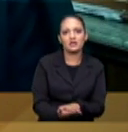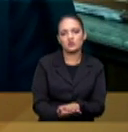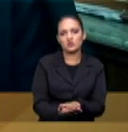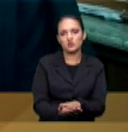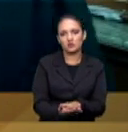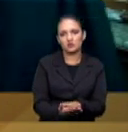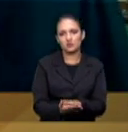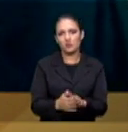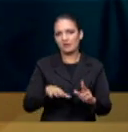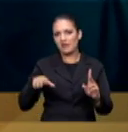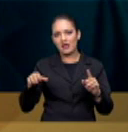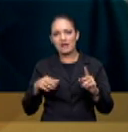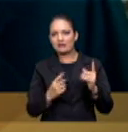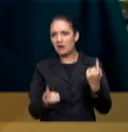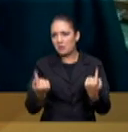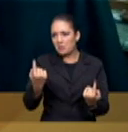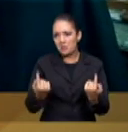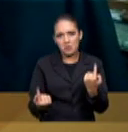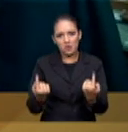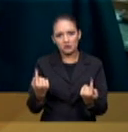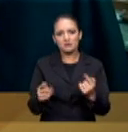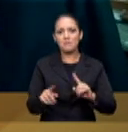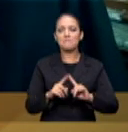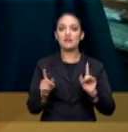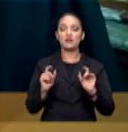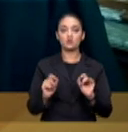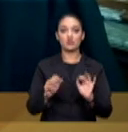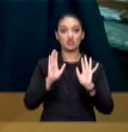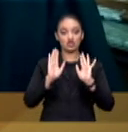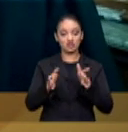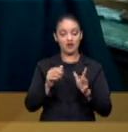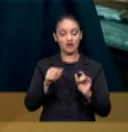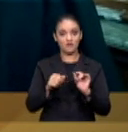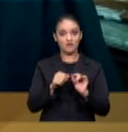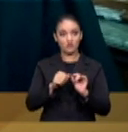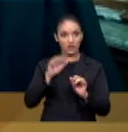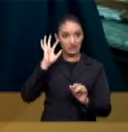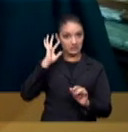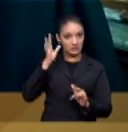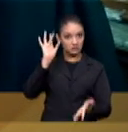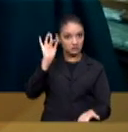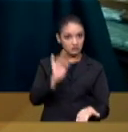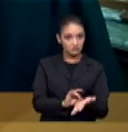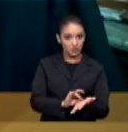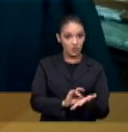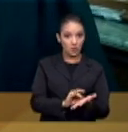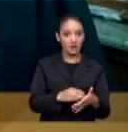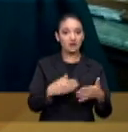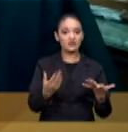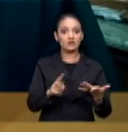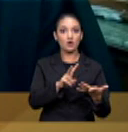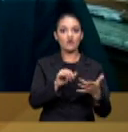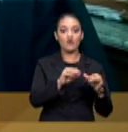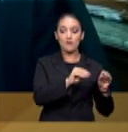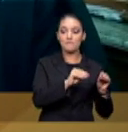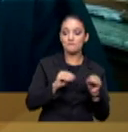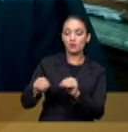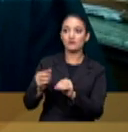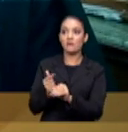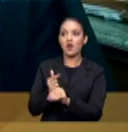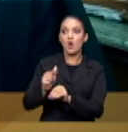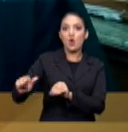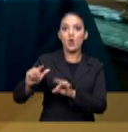parte, conclua-se que, formalizada a decisão, desloque-se para órgão